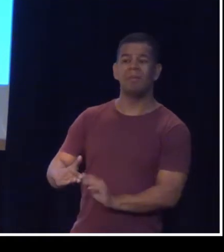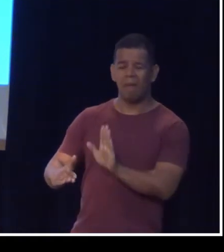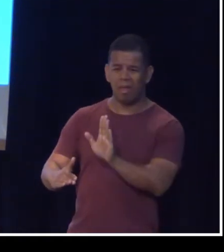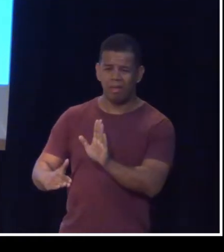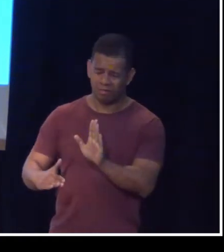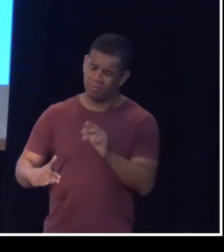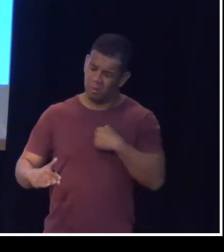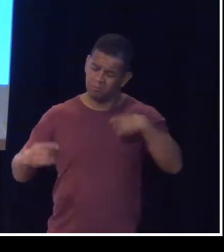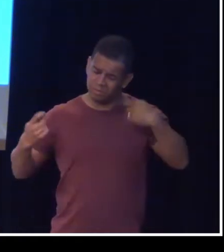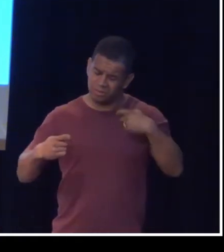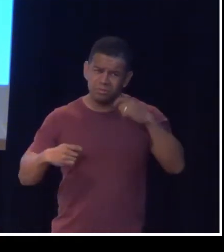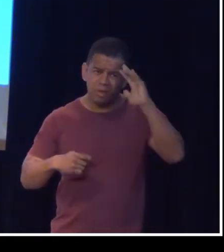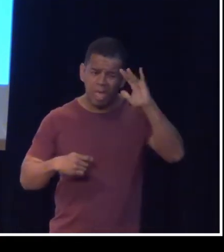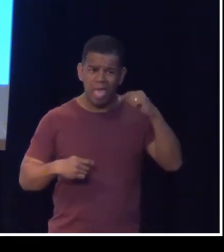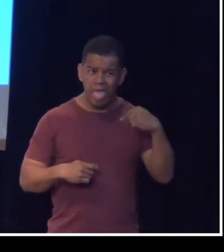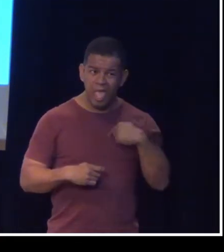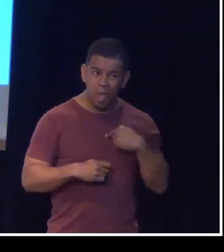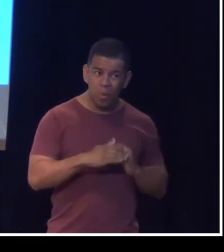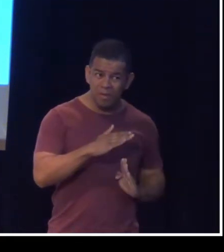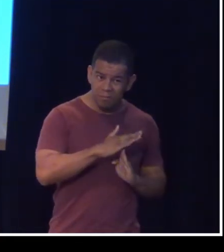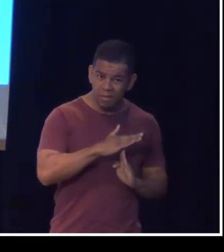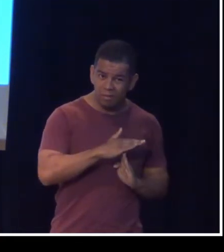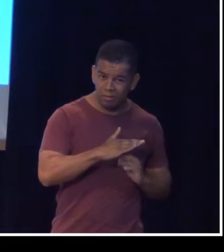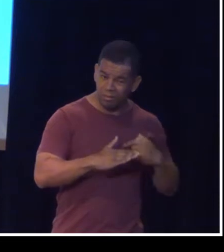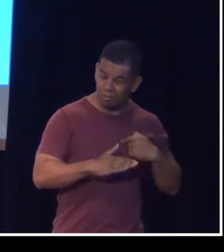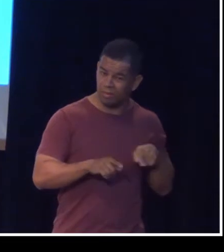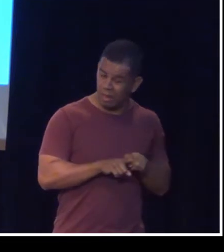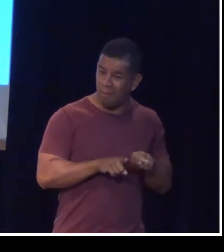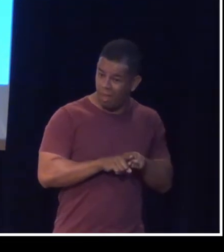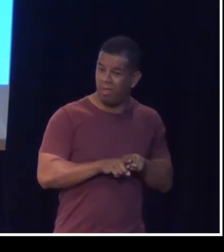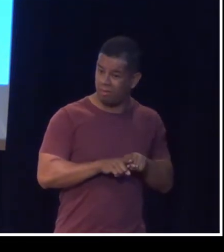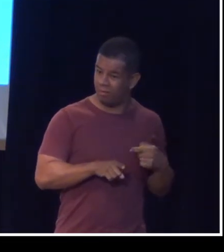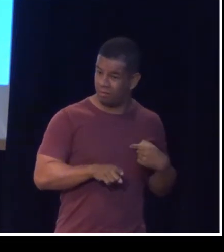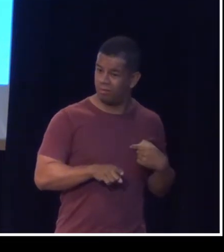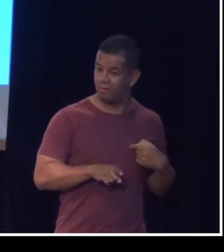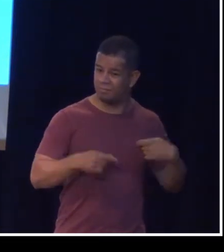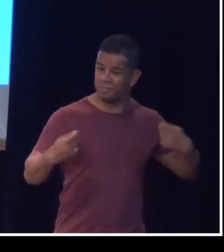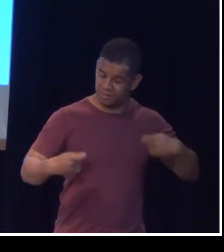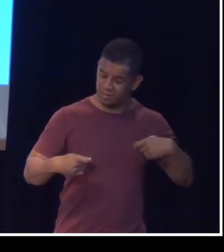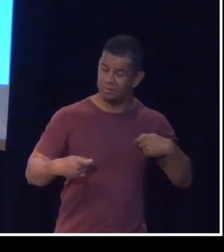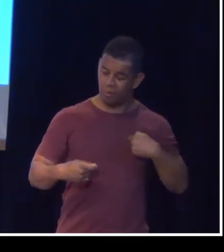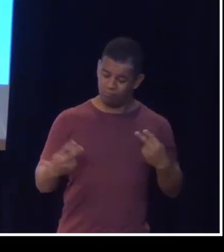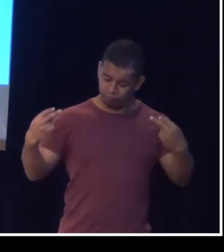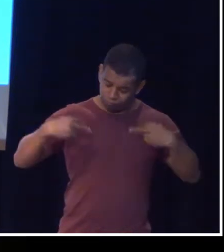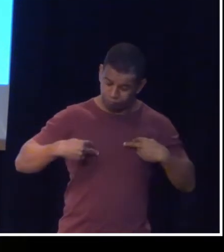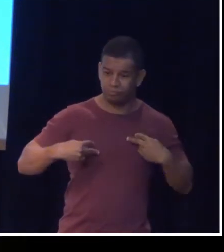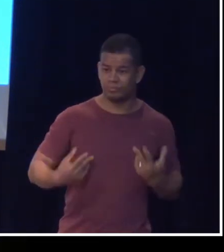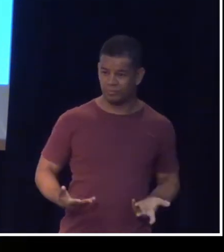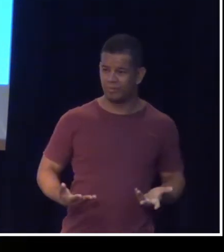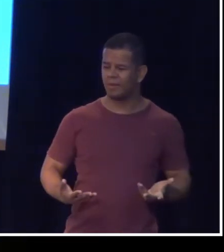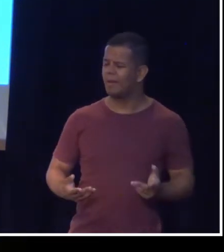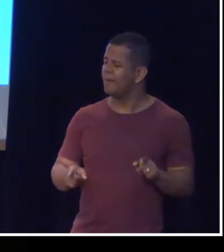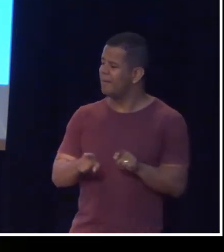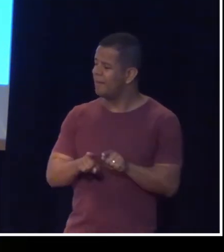minha, né? Eu nunca me olho no espelho e digo que também sou limitado. E aí a gente tem a barreira atitudinal de adoração do herói. Que negócio